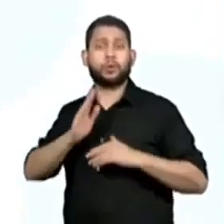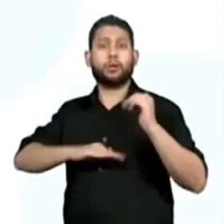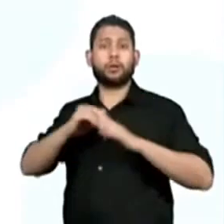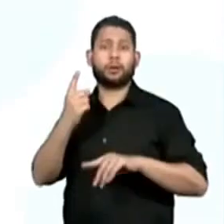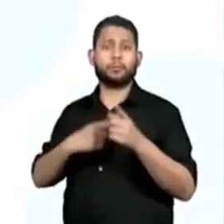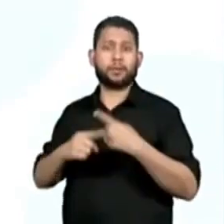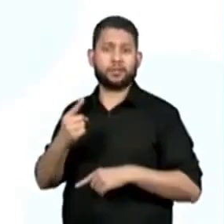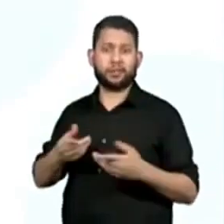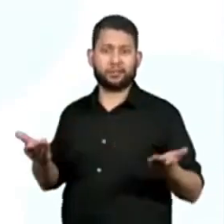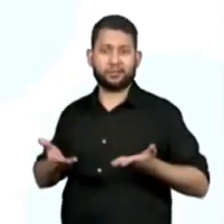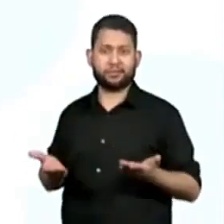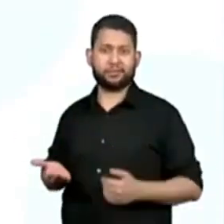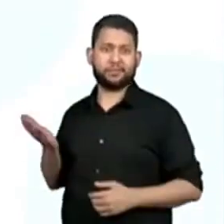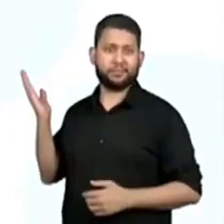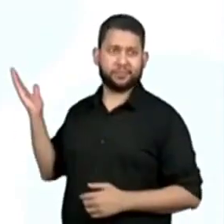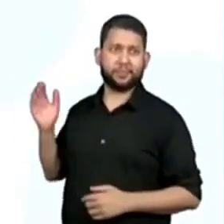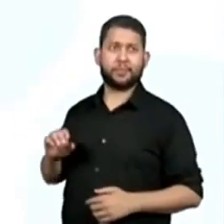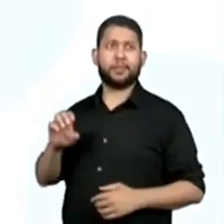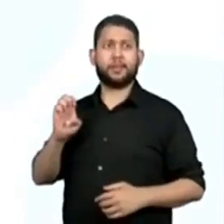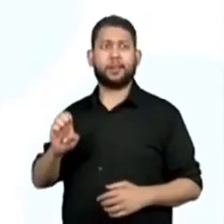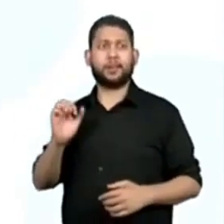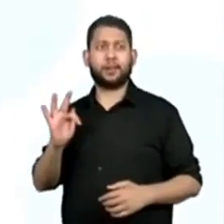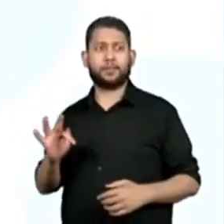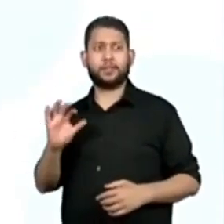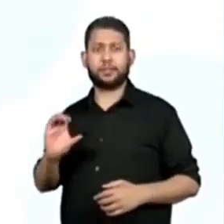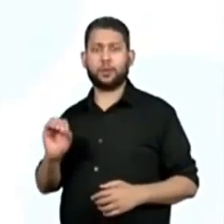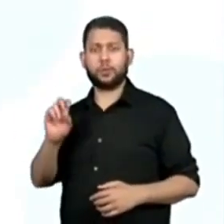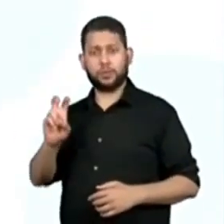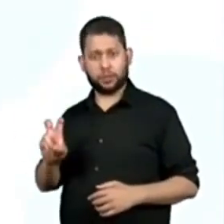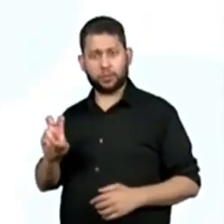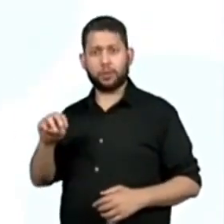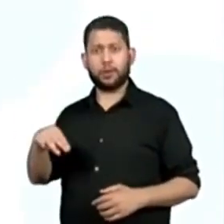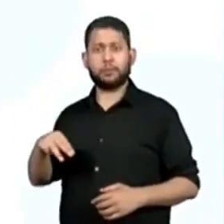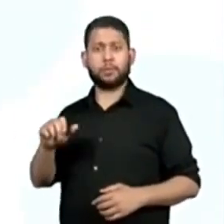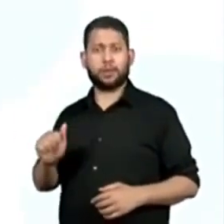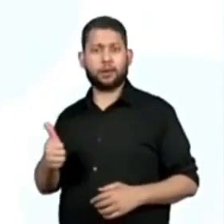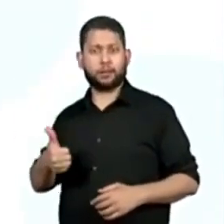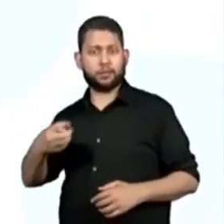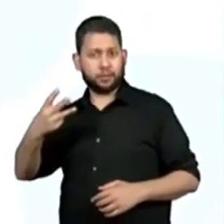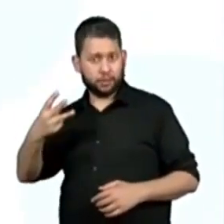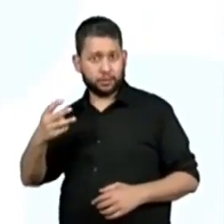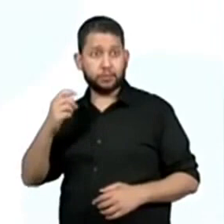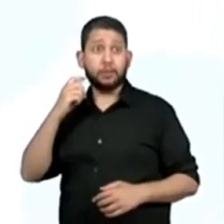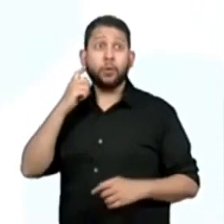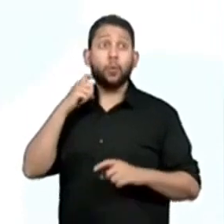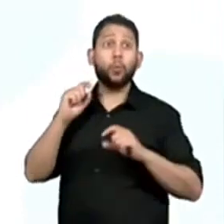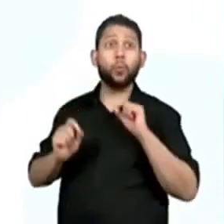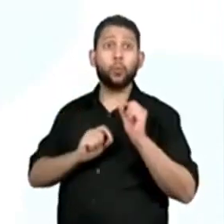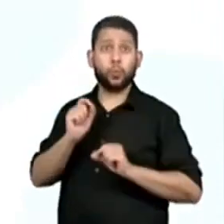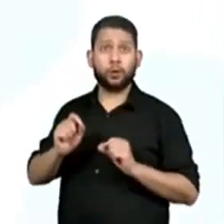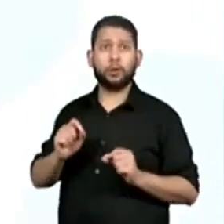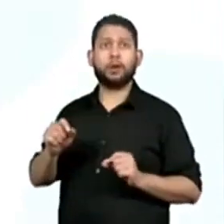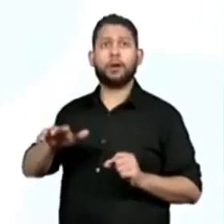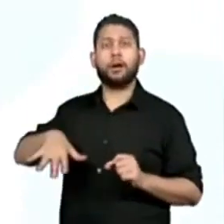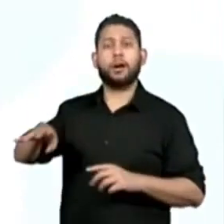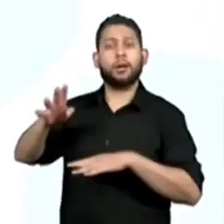habilidade de hoje é f05 ma13 resolver